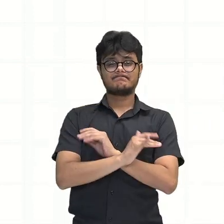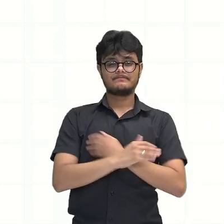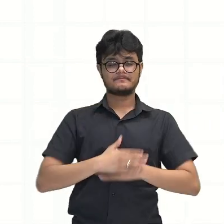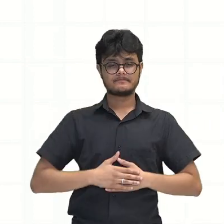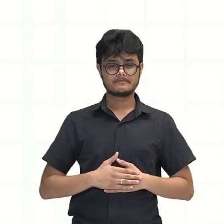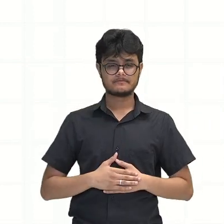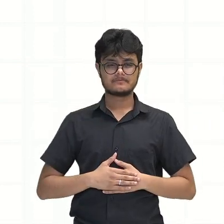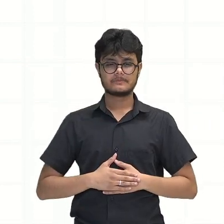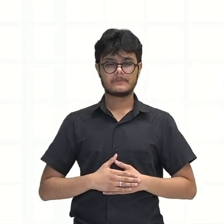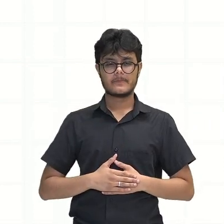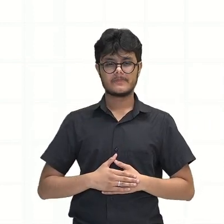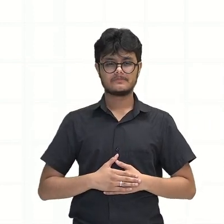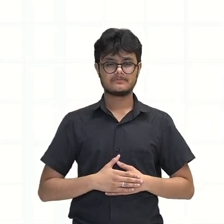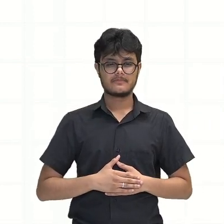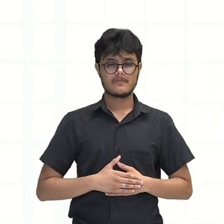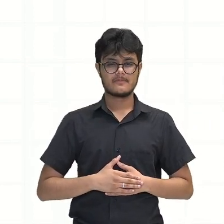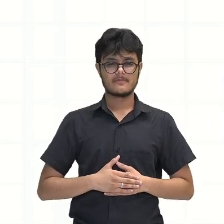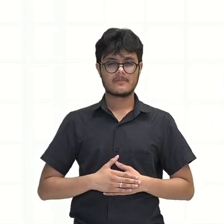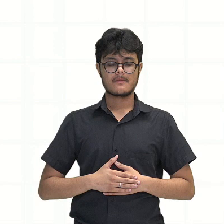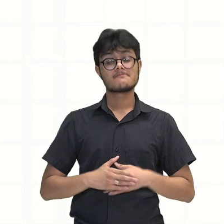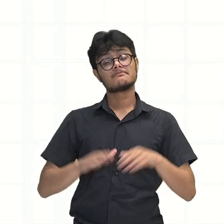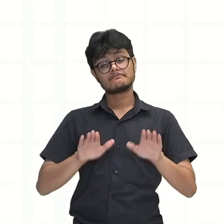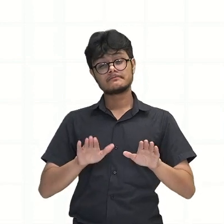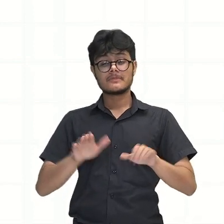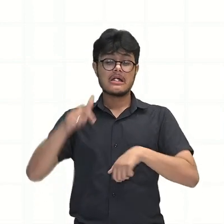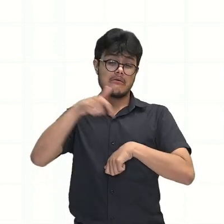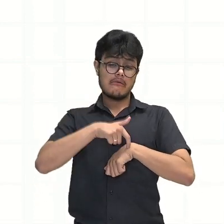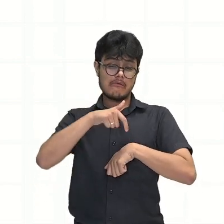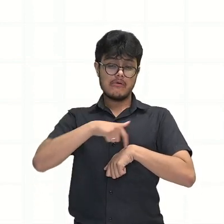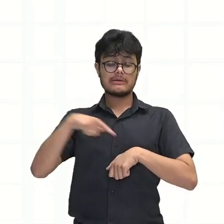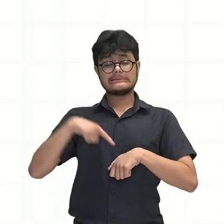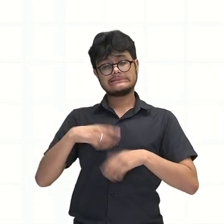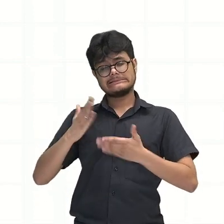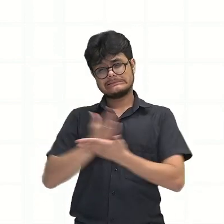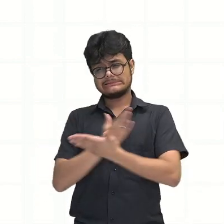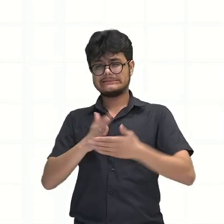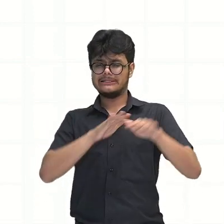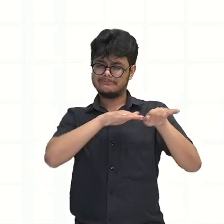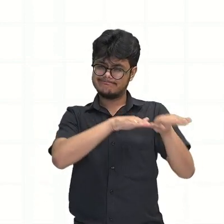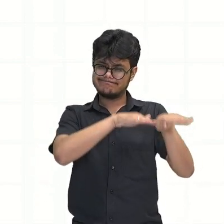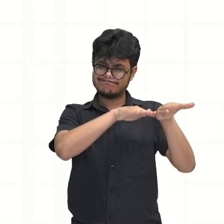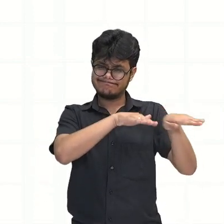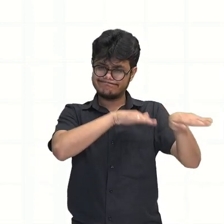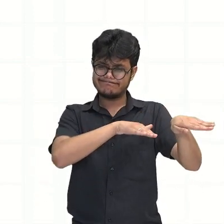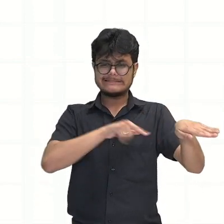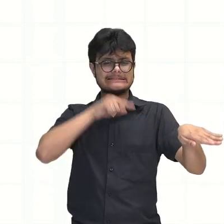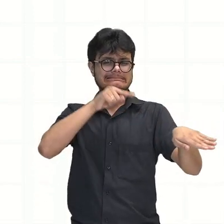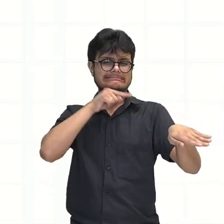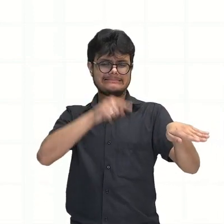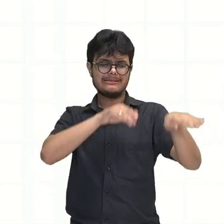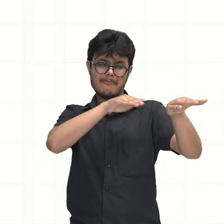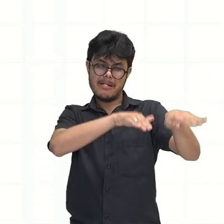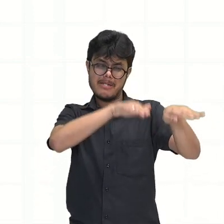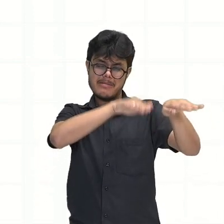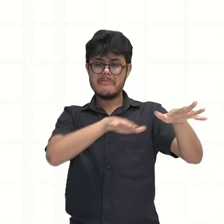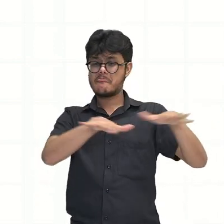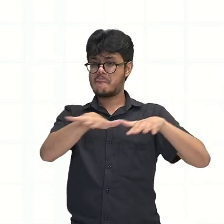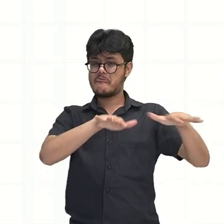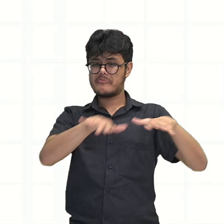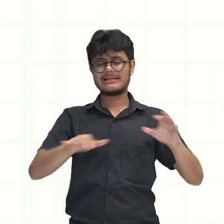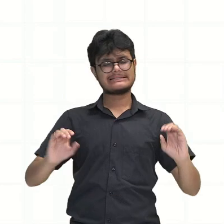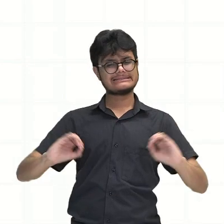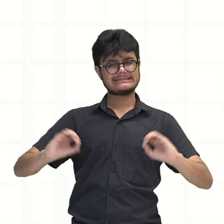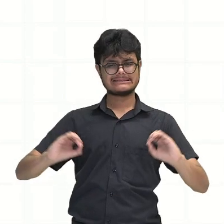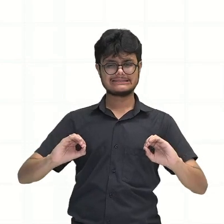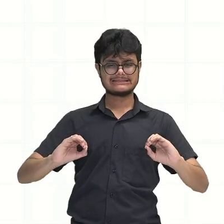o que isso gera em determinados horários? Tem determinados horários que você não consegue se movimentar na cidade